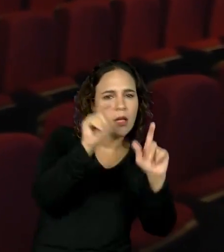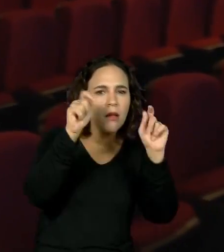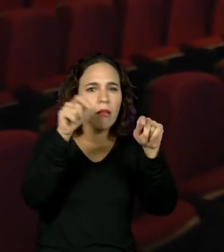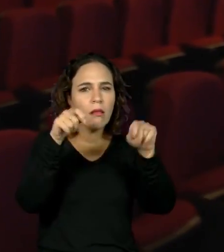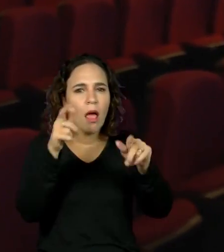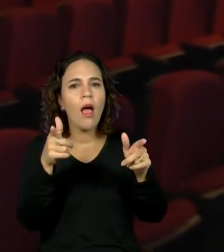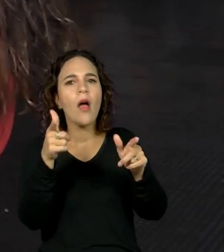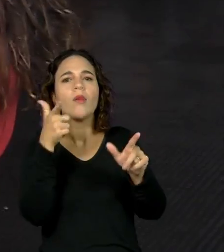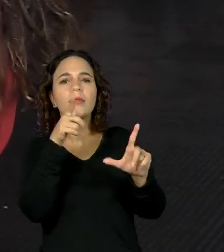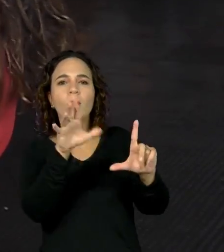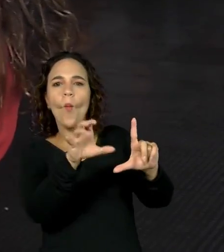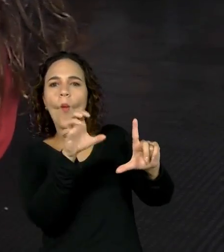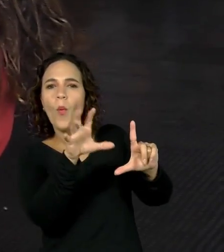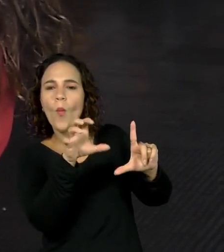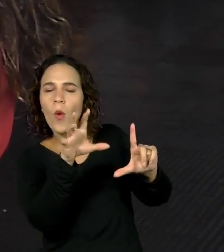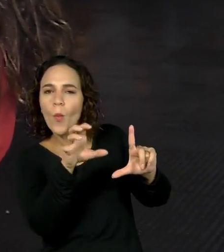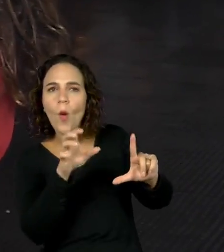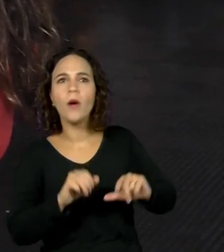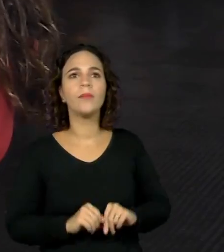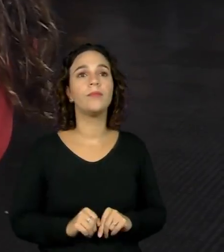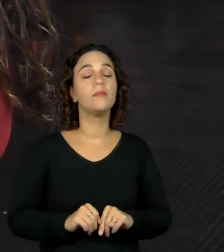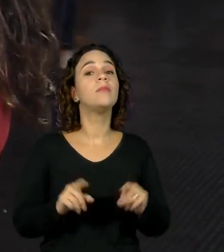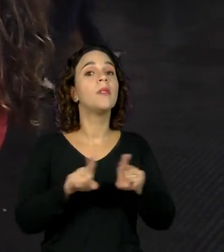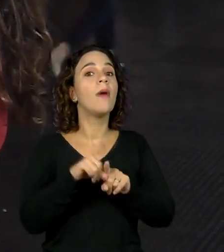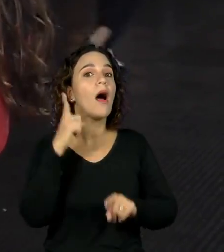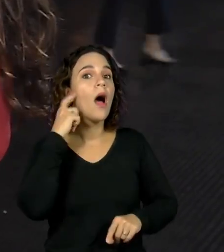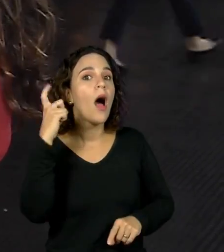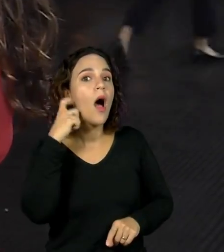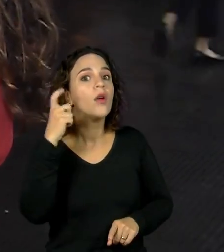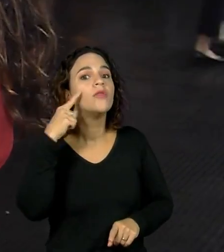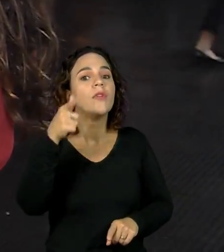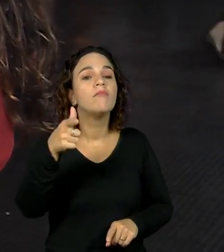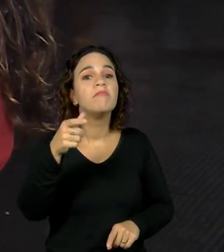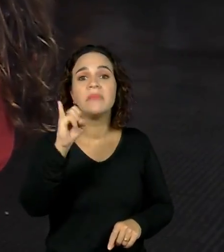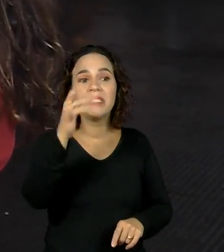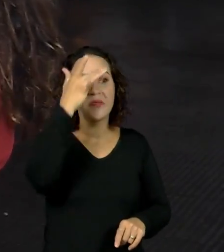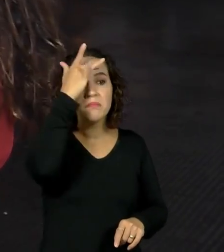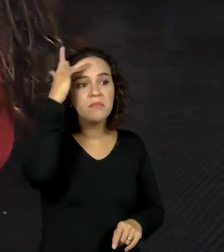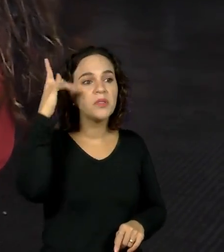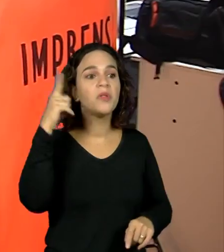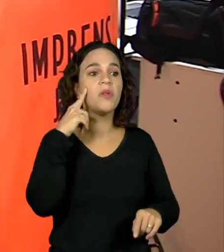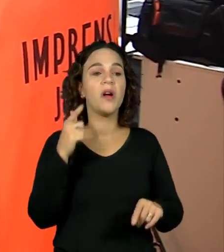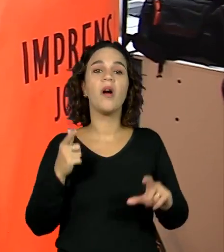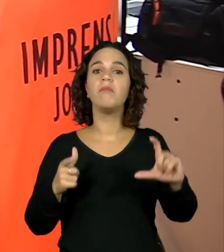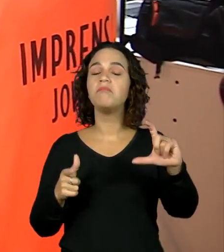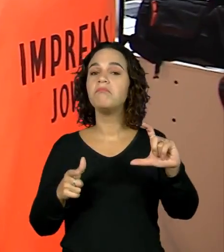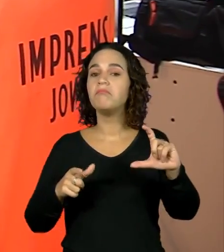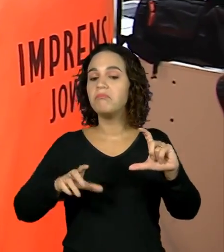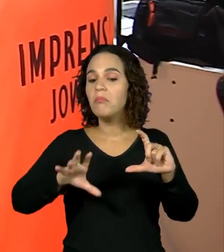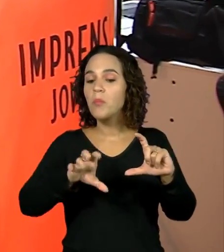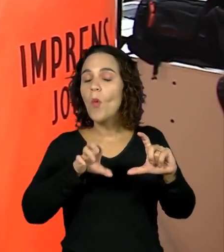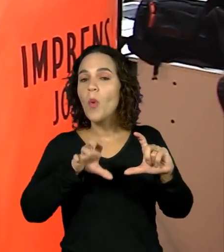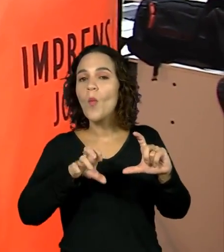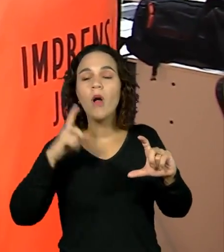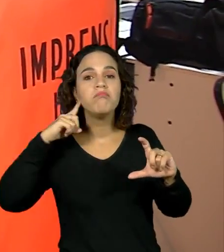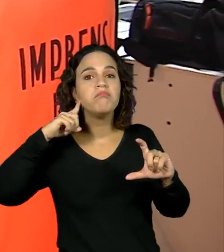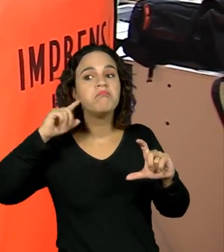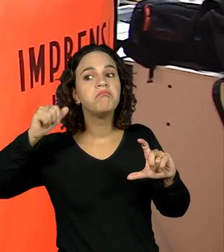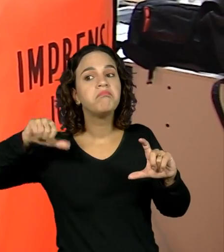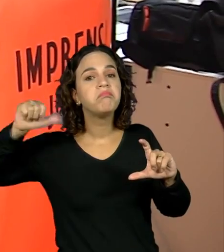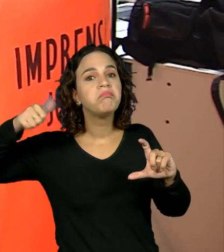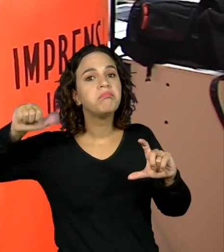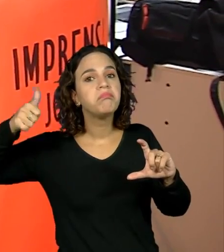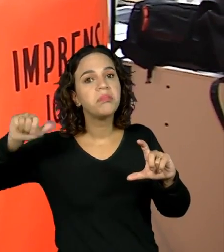conseguir captar melhor. O áudio também é bem importante, senão não é uma entrevista, a gente não tem o áudio. Depois